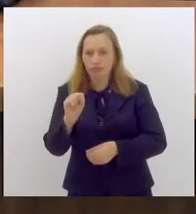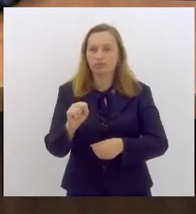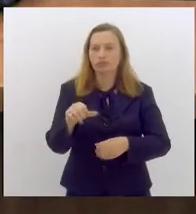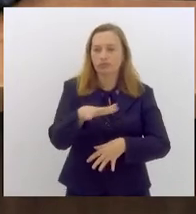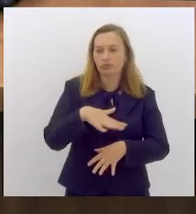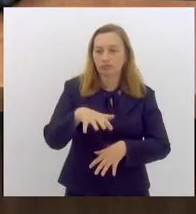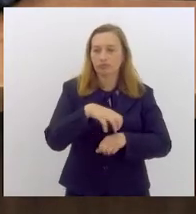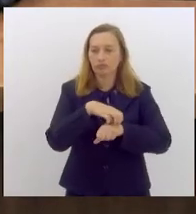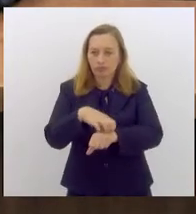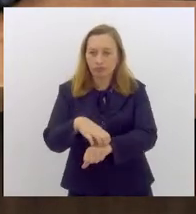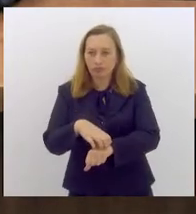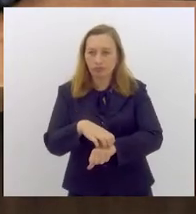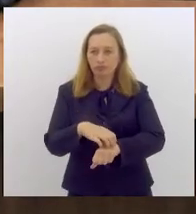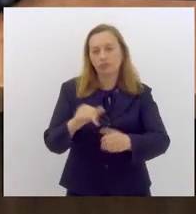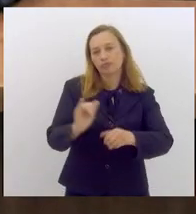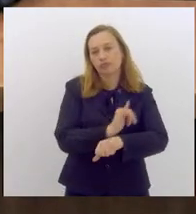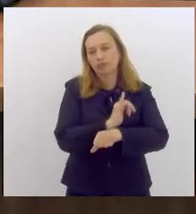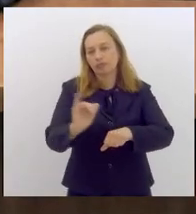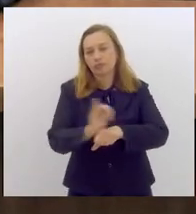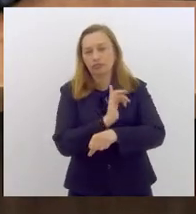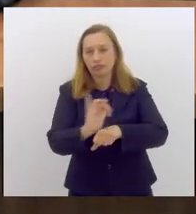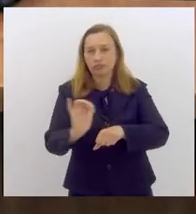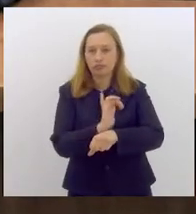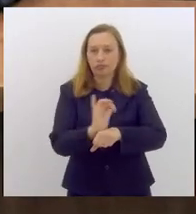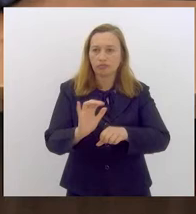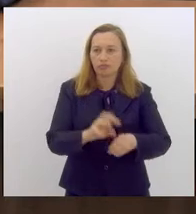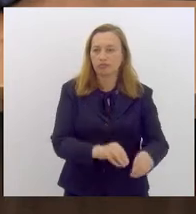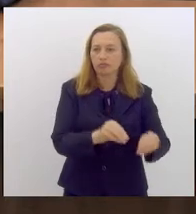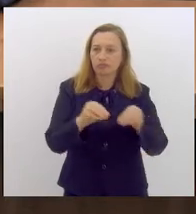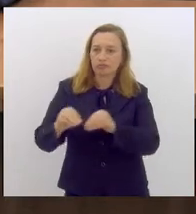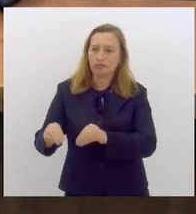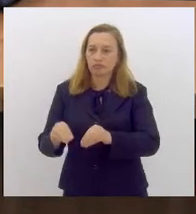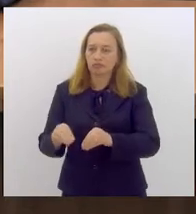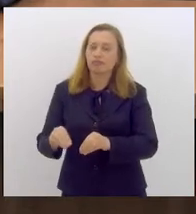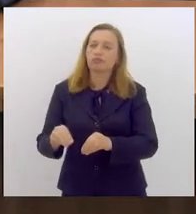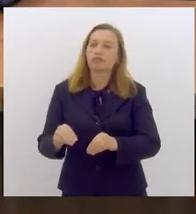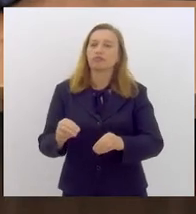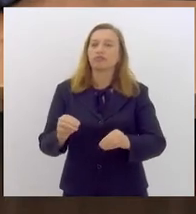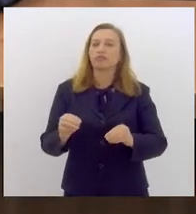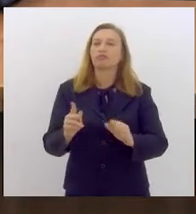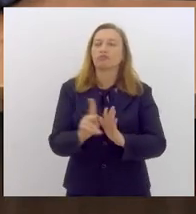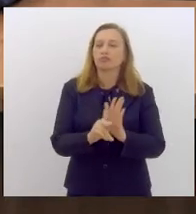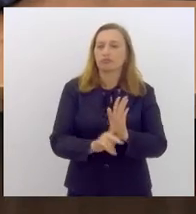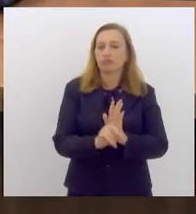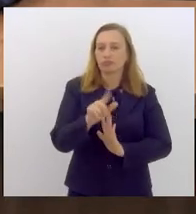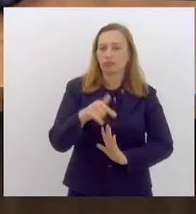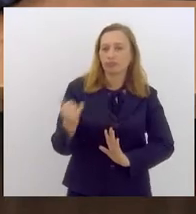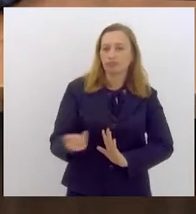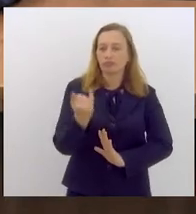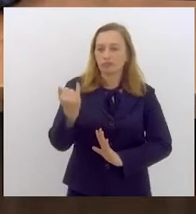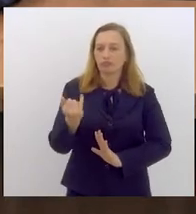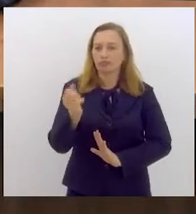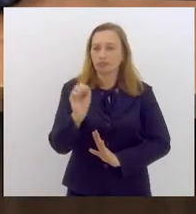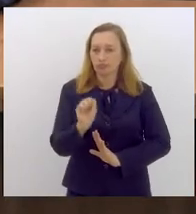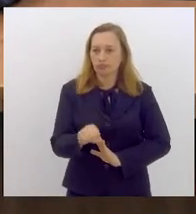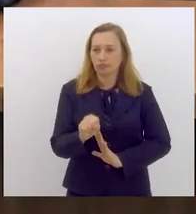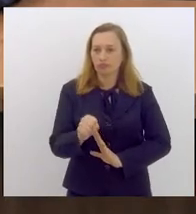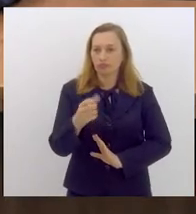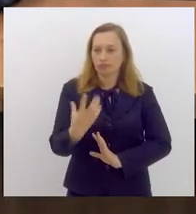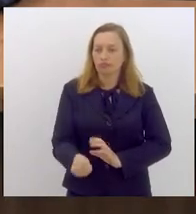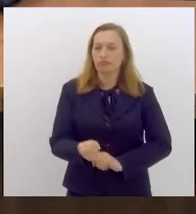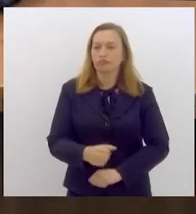setor de transportes é um setor estratégico para fazer essa transição energética. Então, o projeto é importante e o parecer é